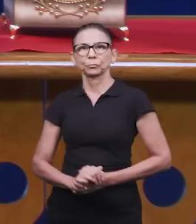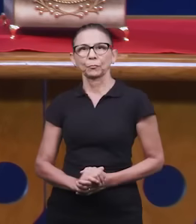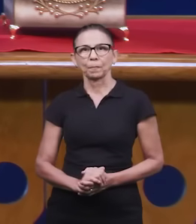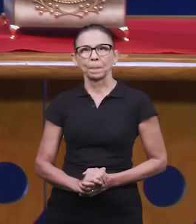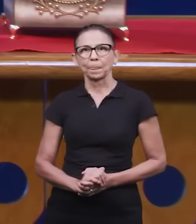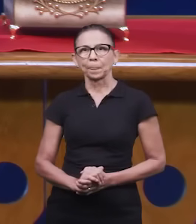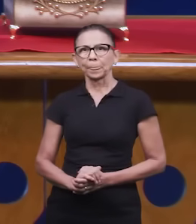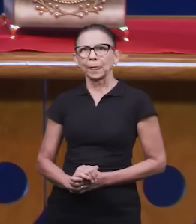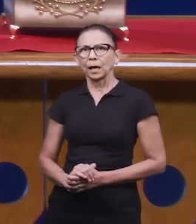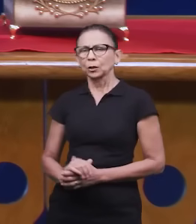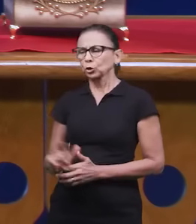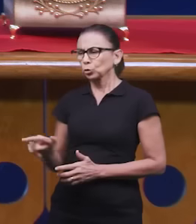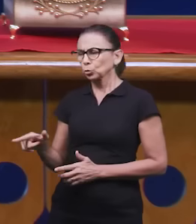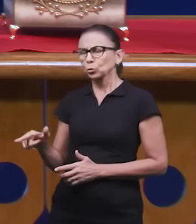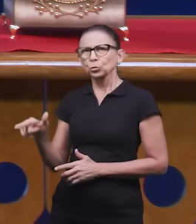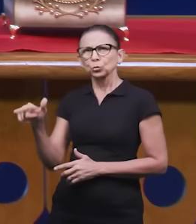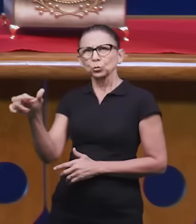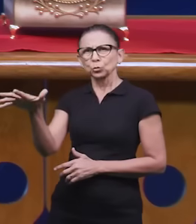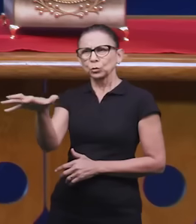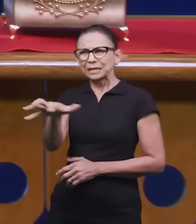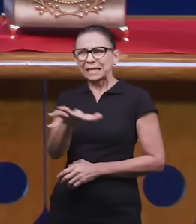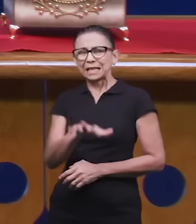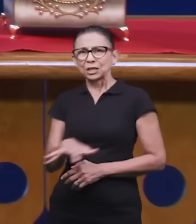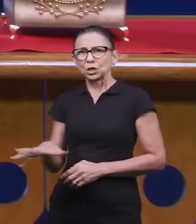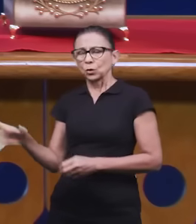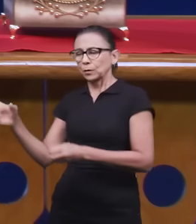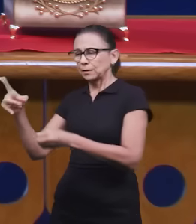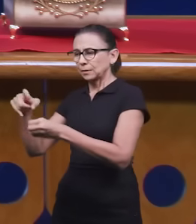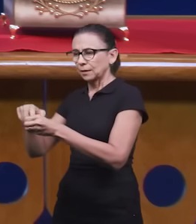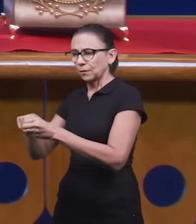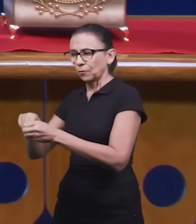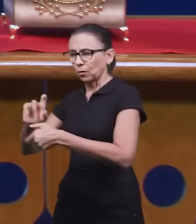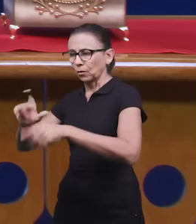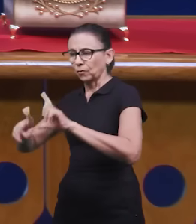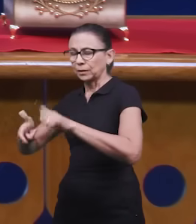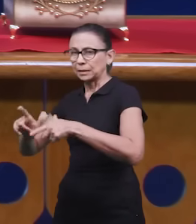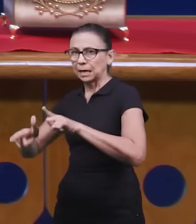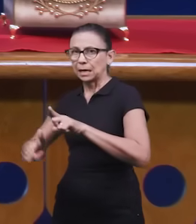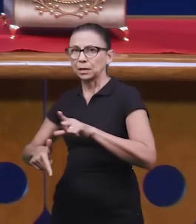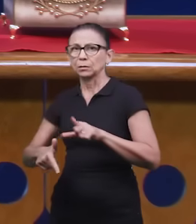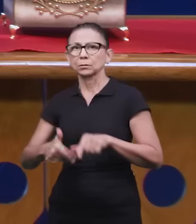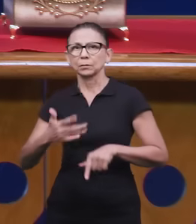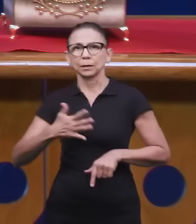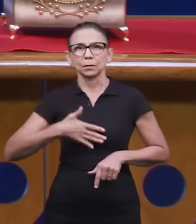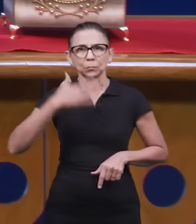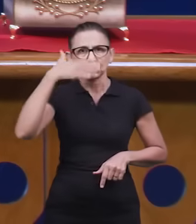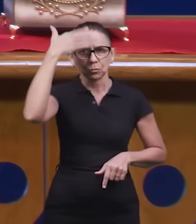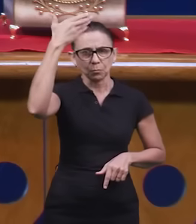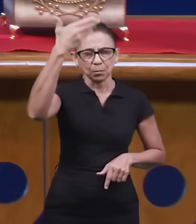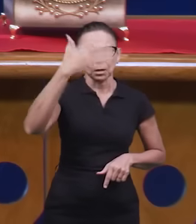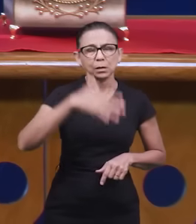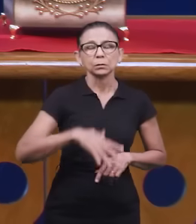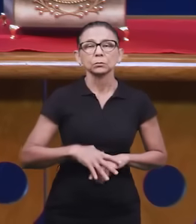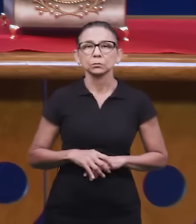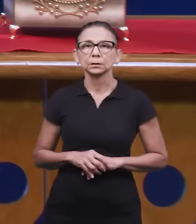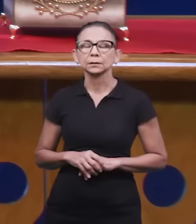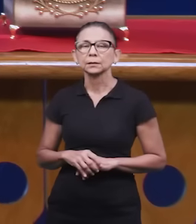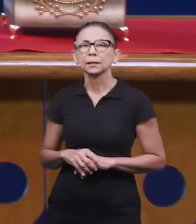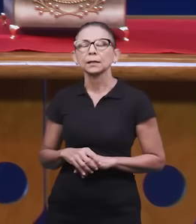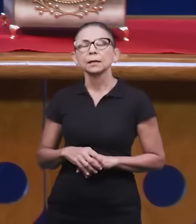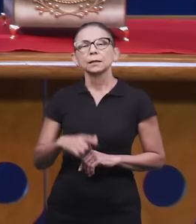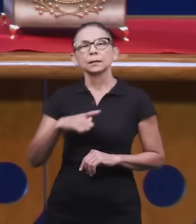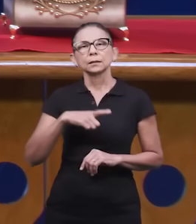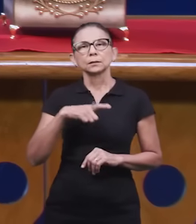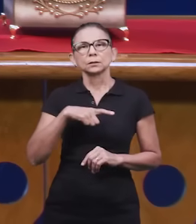devolve as terras de Israel, devolve o lugar do templo que está na mão dos muçulmanos. No lugar do templo